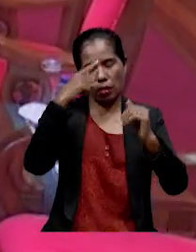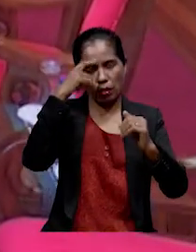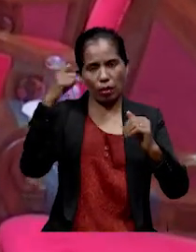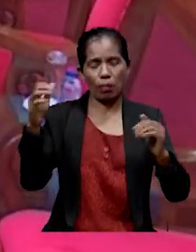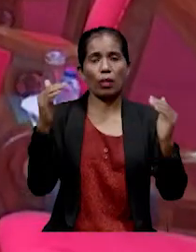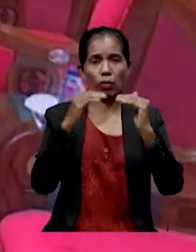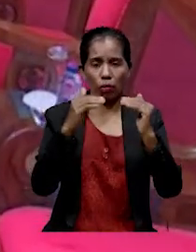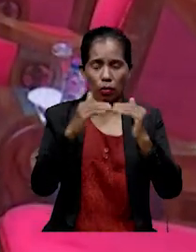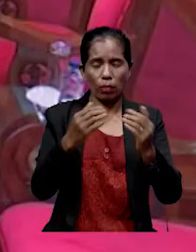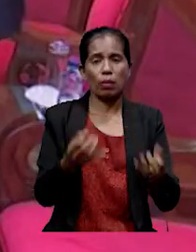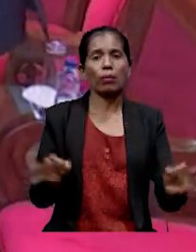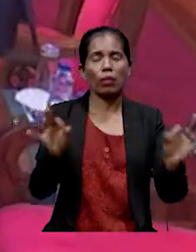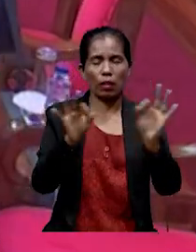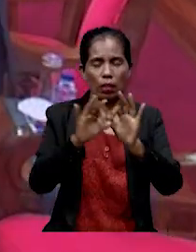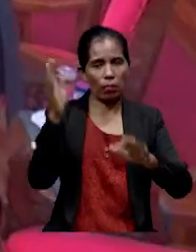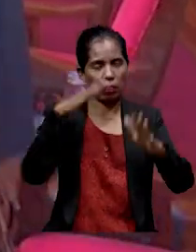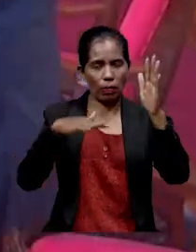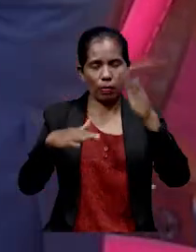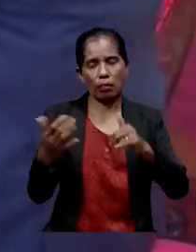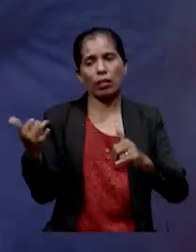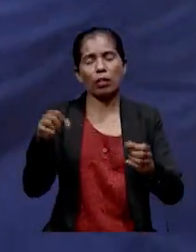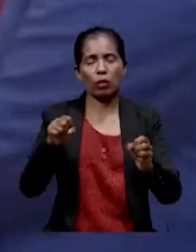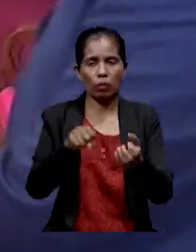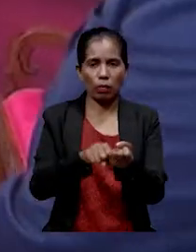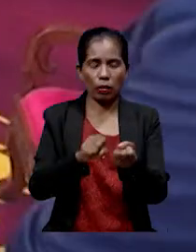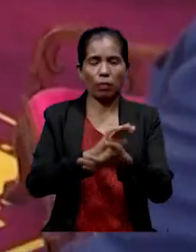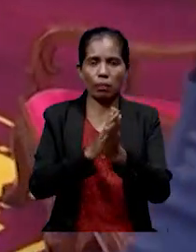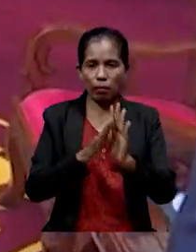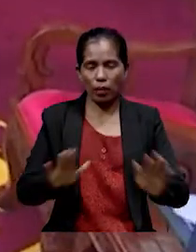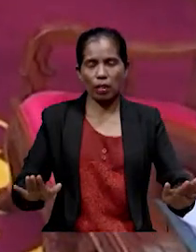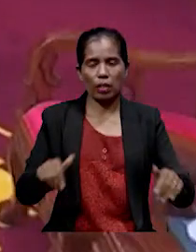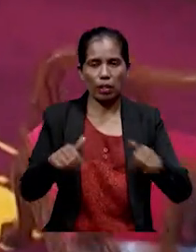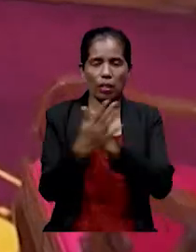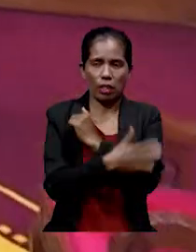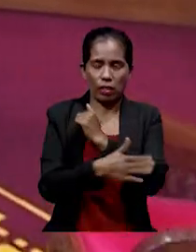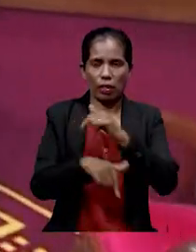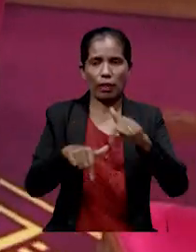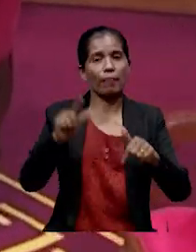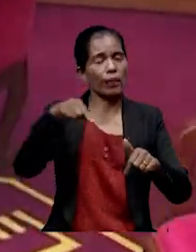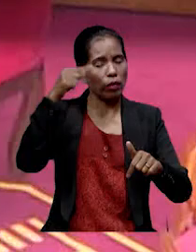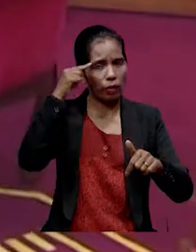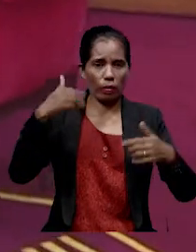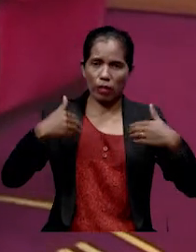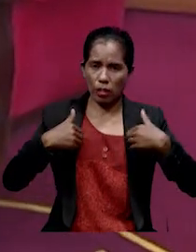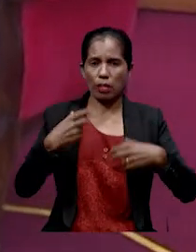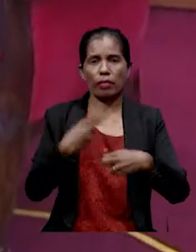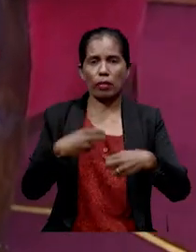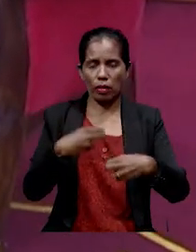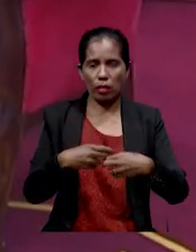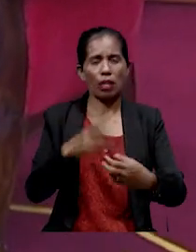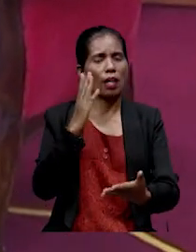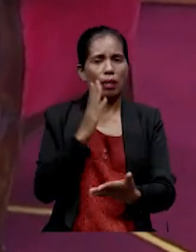mas único solução para o problema, onde contribui para a paz, na estabilidade e relaran. O governo saia dificuldades para trava